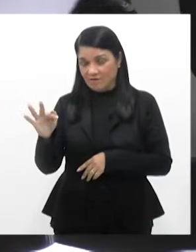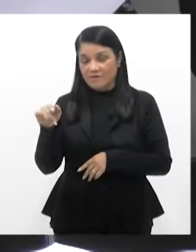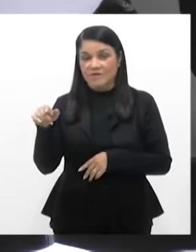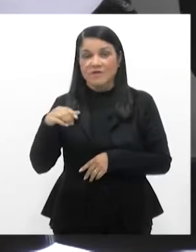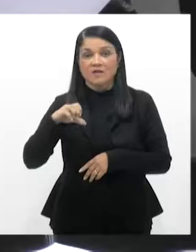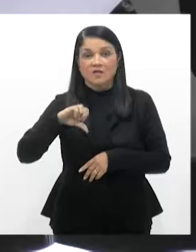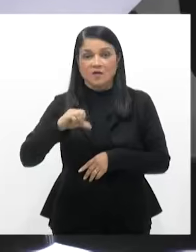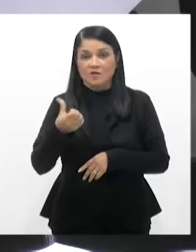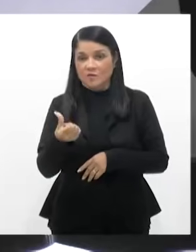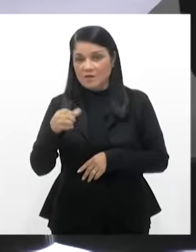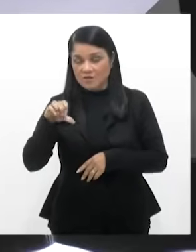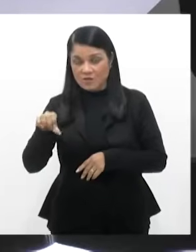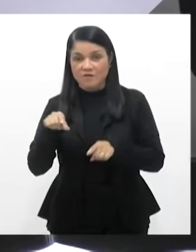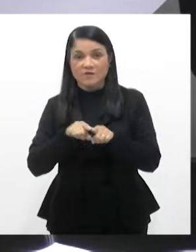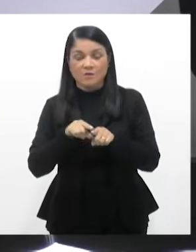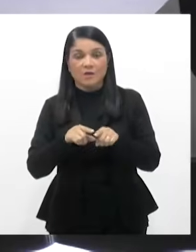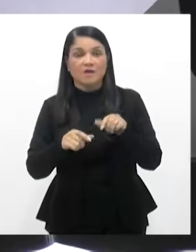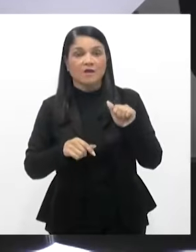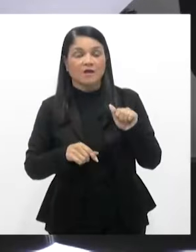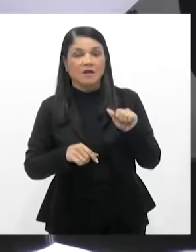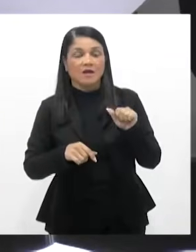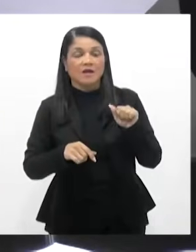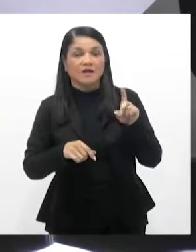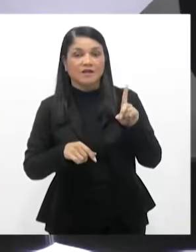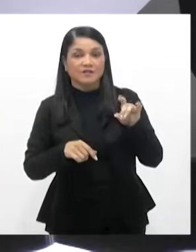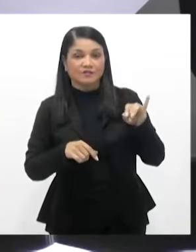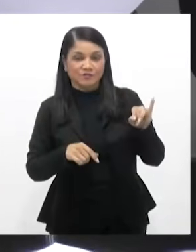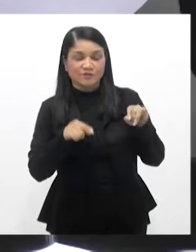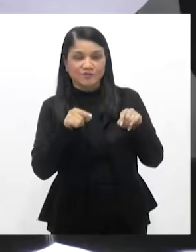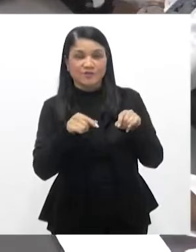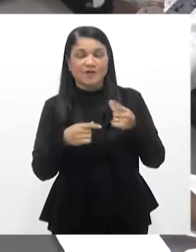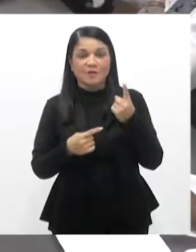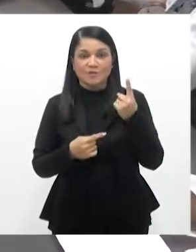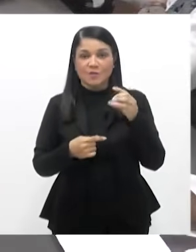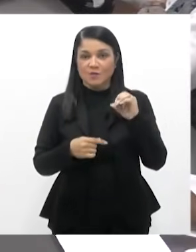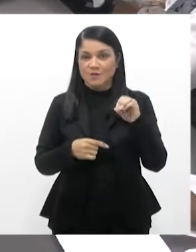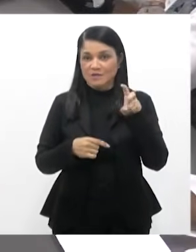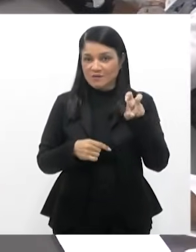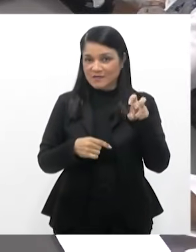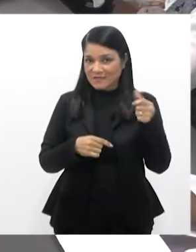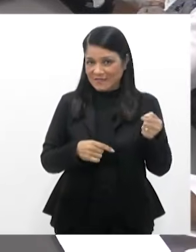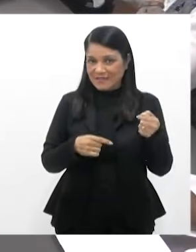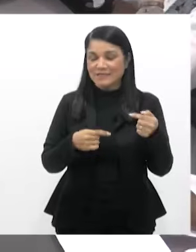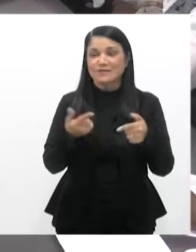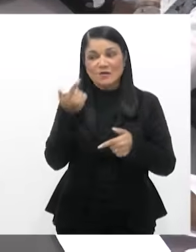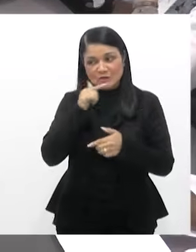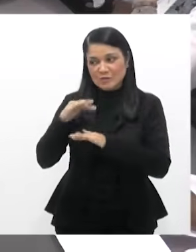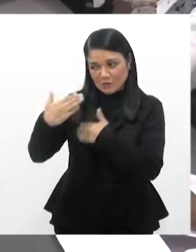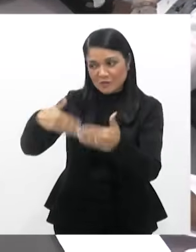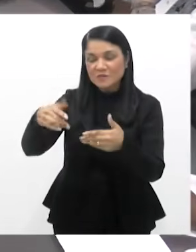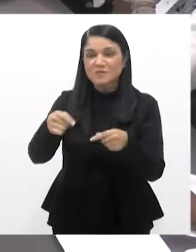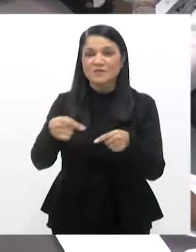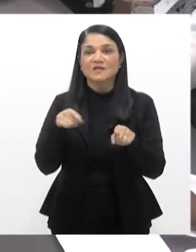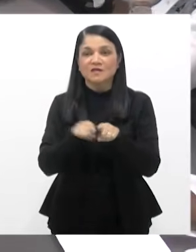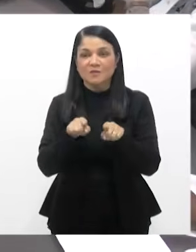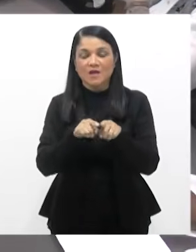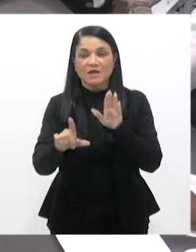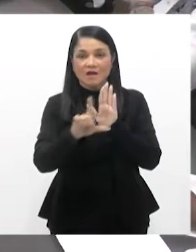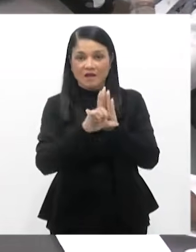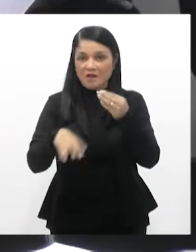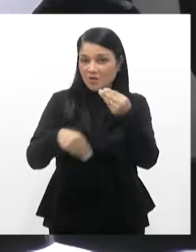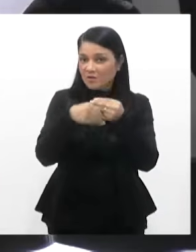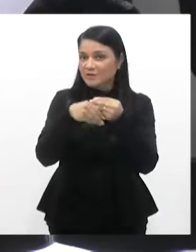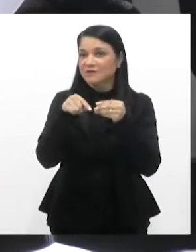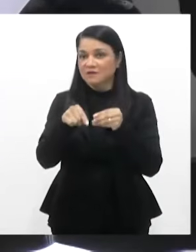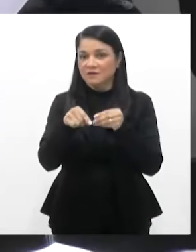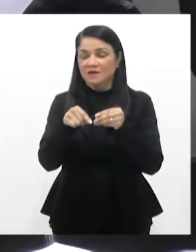10.057. Tá certo. Que diz o seguinte, Já chegamos a um... Já inclusive, evoluímos. inclusive aquelas decorrentes da legislação